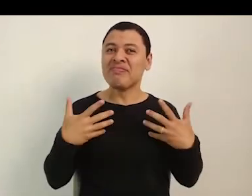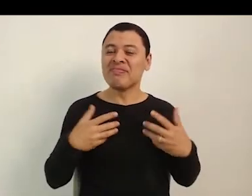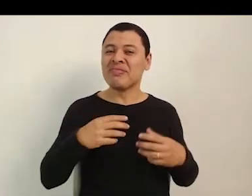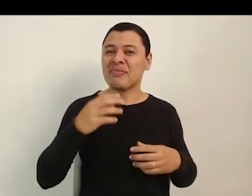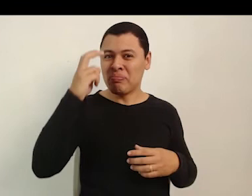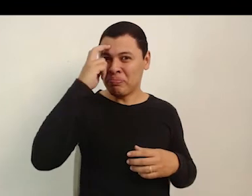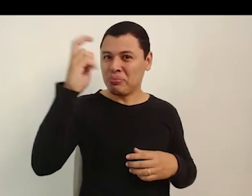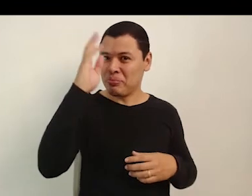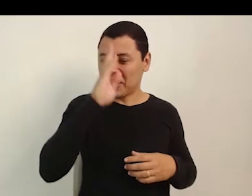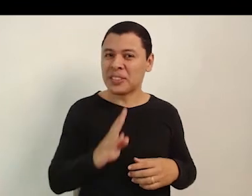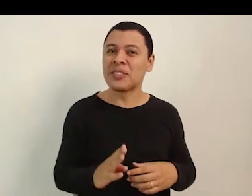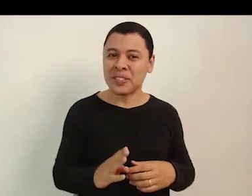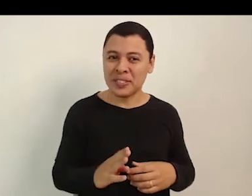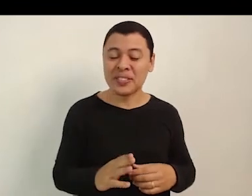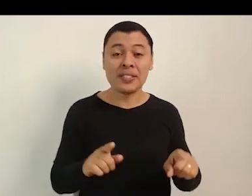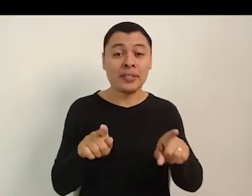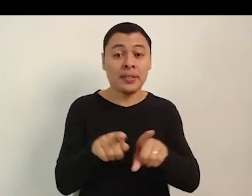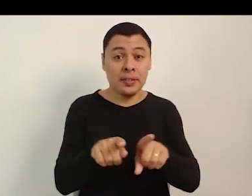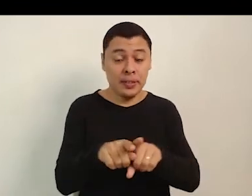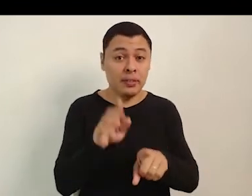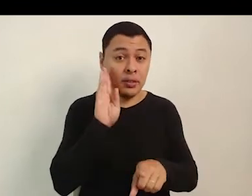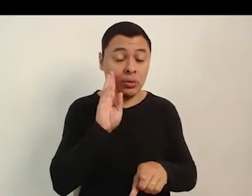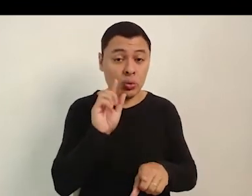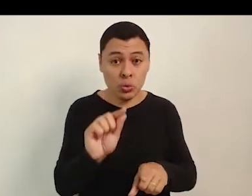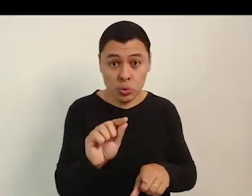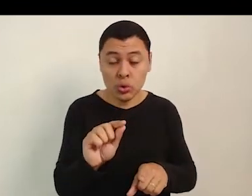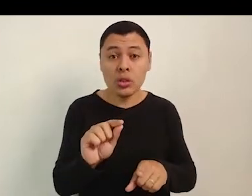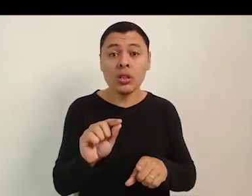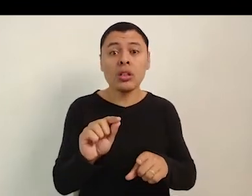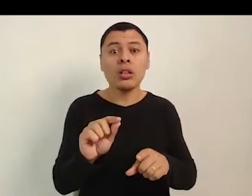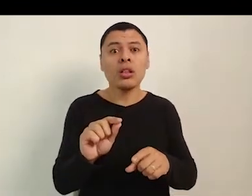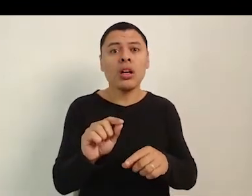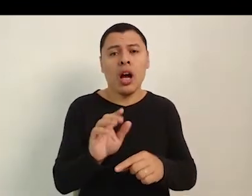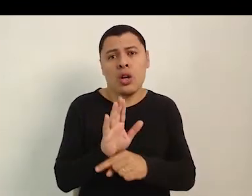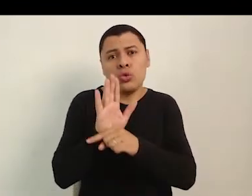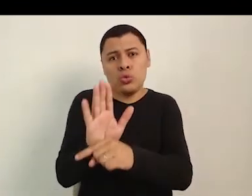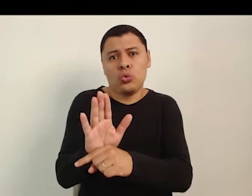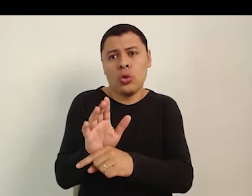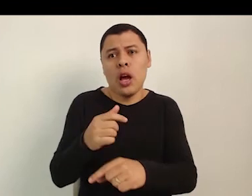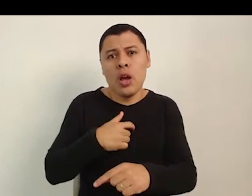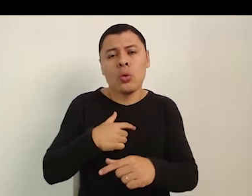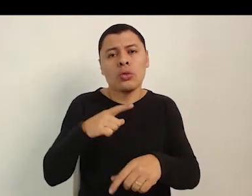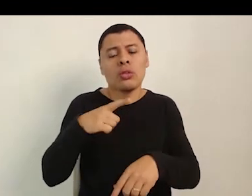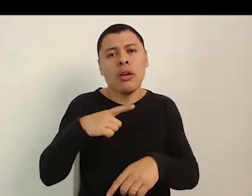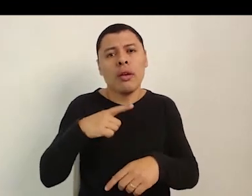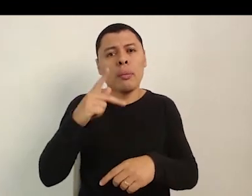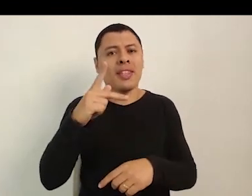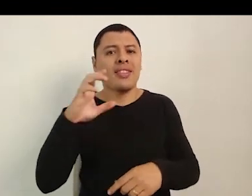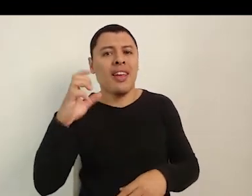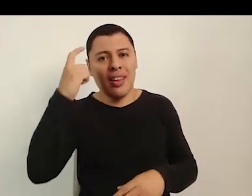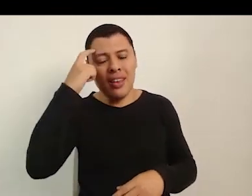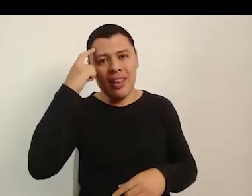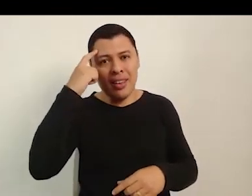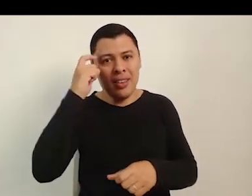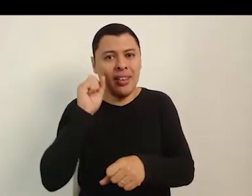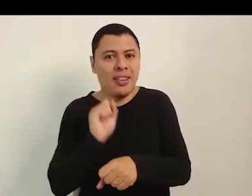assim. E o mais legal é que tipo assim, é uma coisa que facilita não só a vida de quem tem paralisia cerebral, mas de quem tem qualquer outro